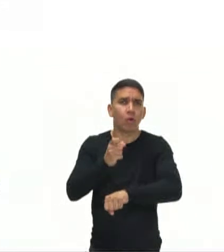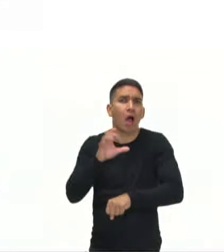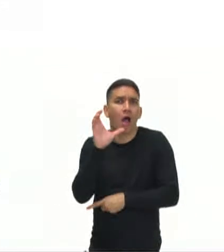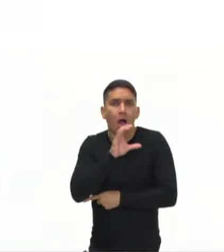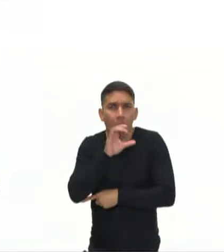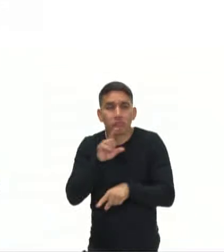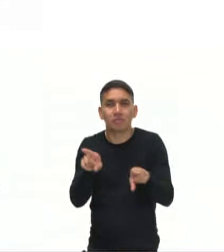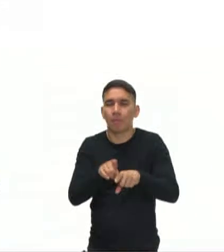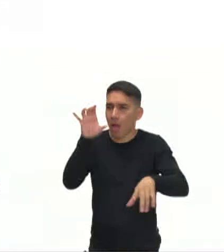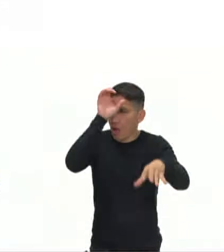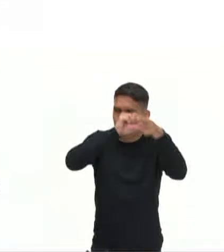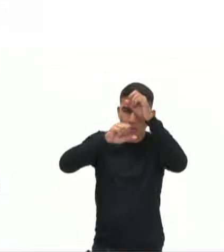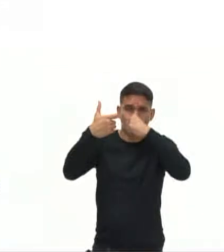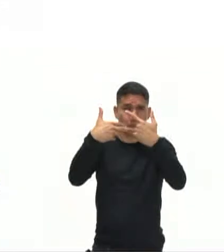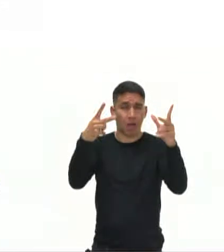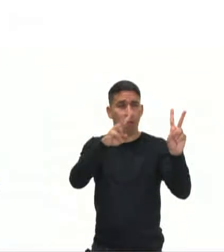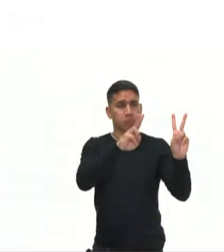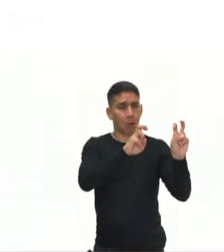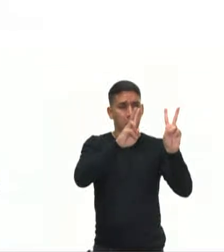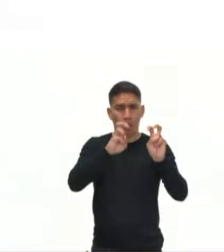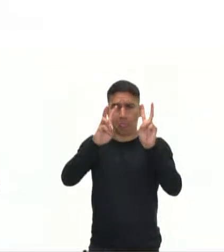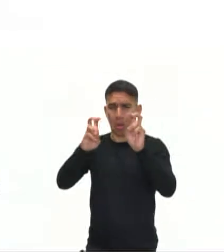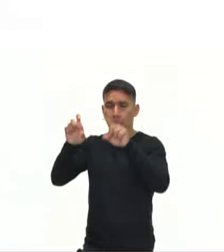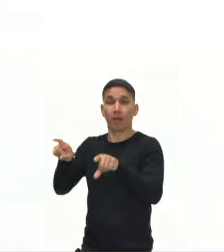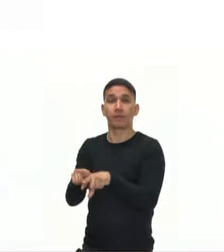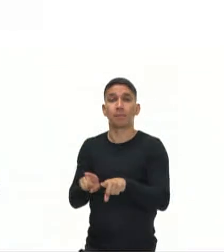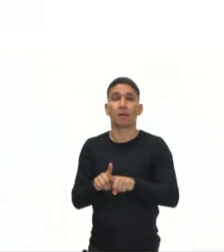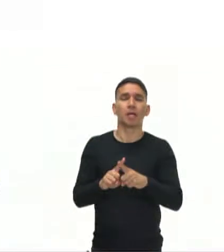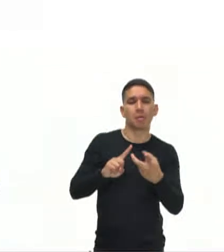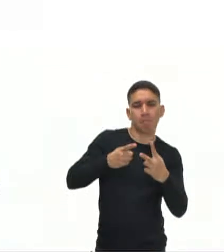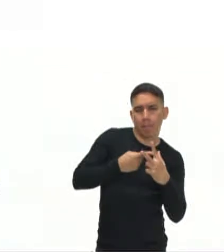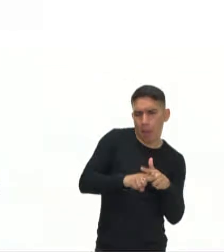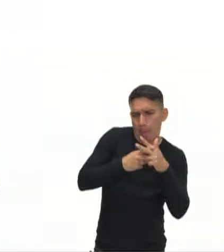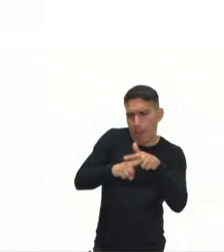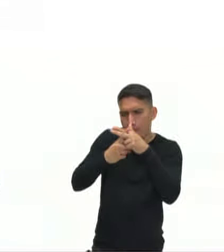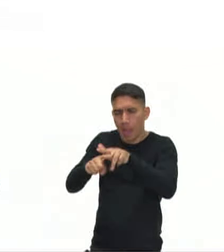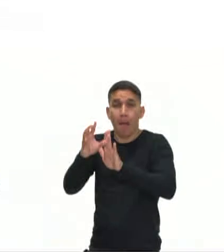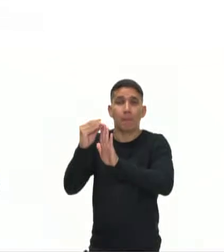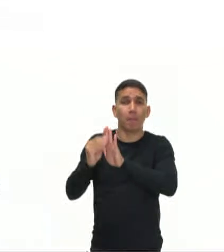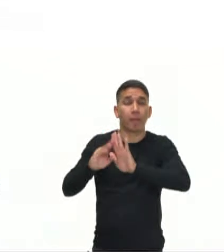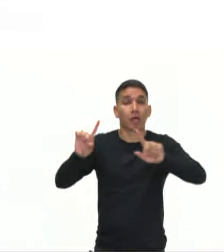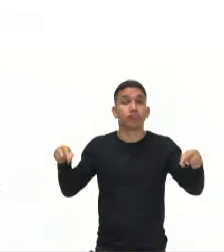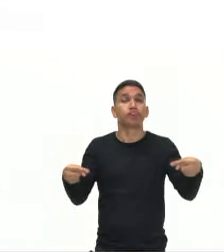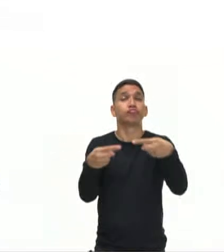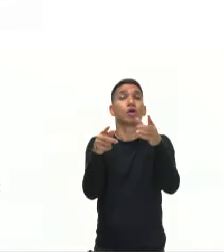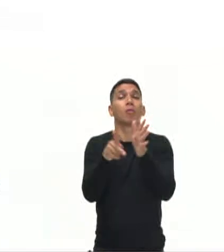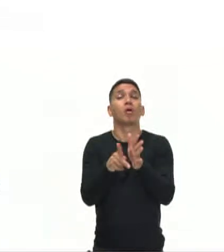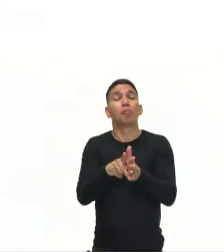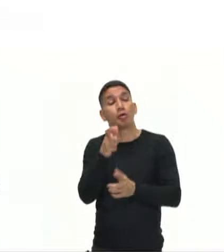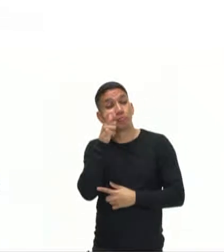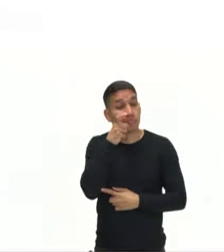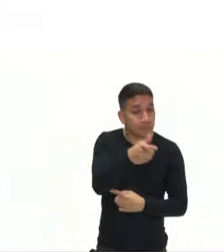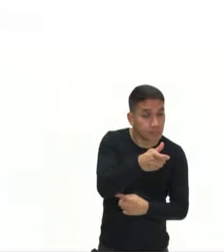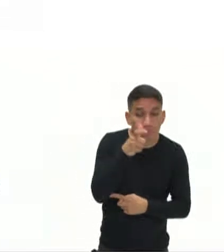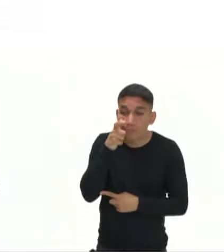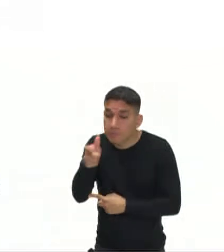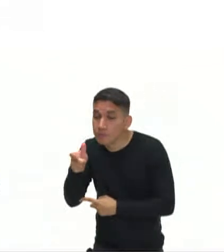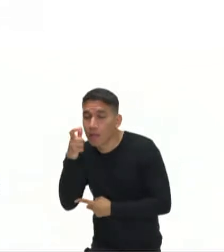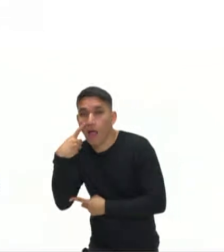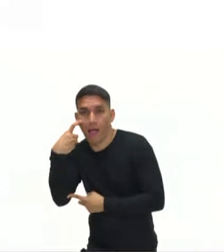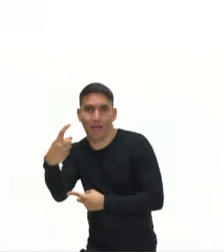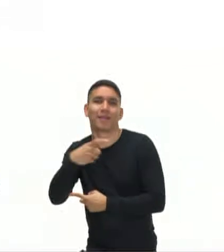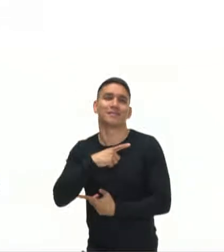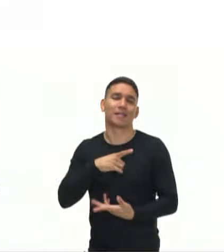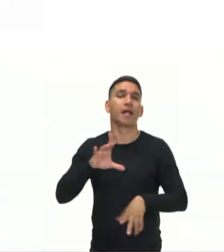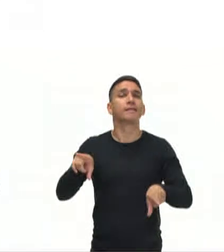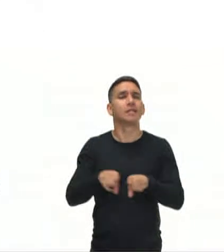sobre diversos temas, personalizar conteúdo de acordo com seus interesses e aprofundar a discussão